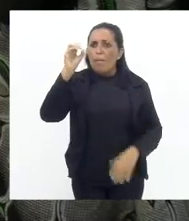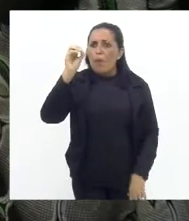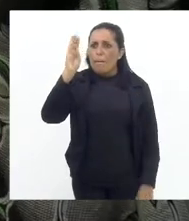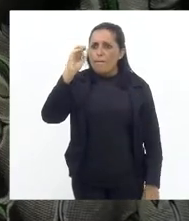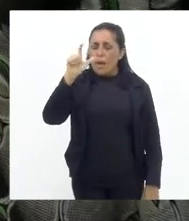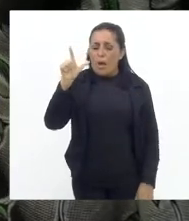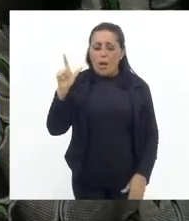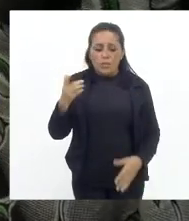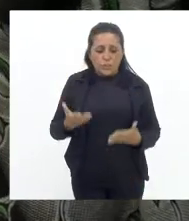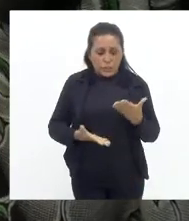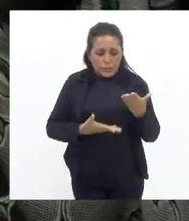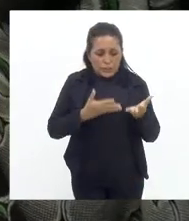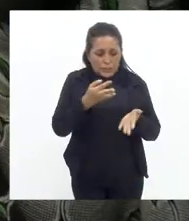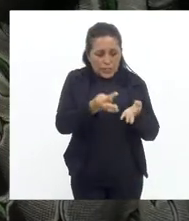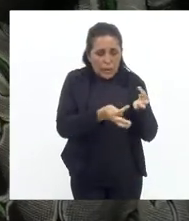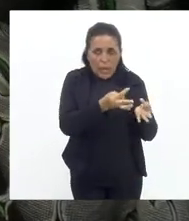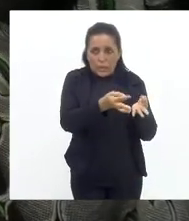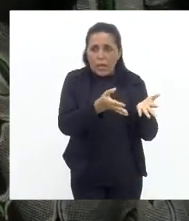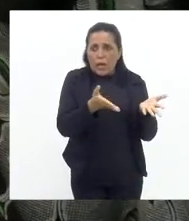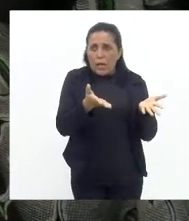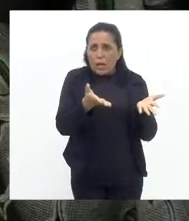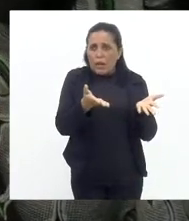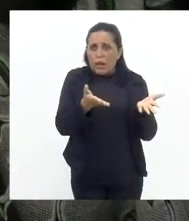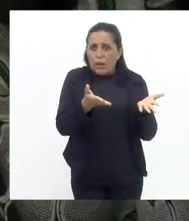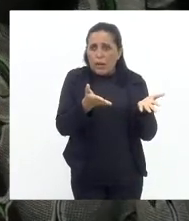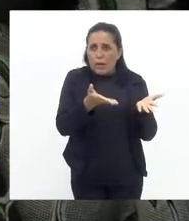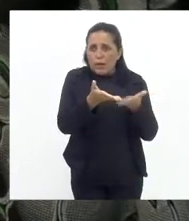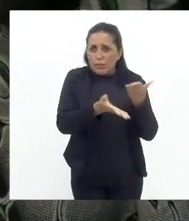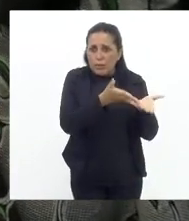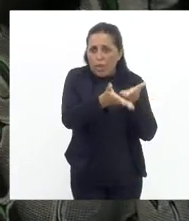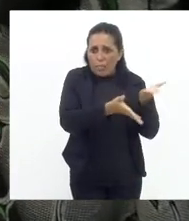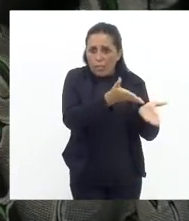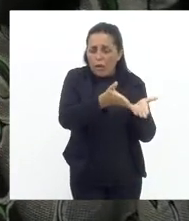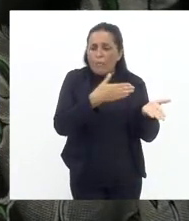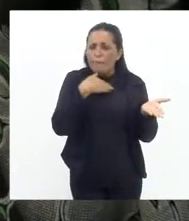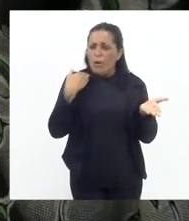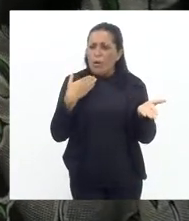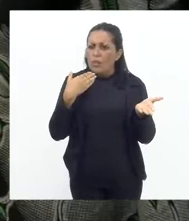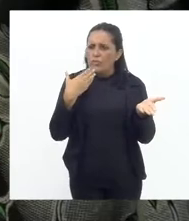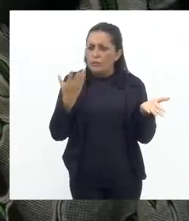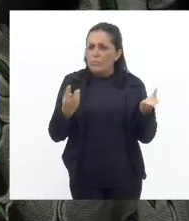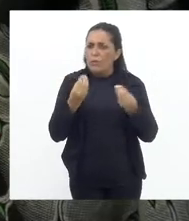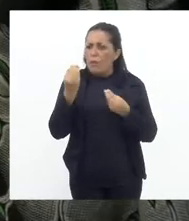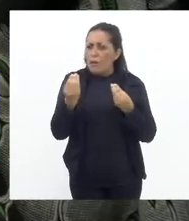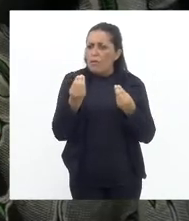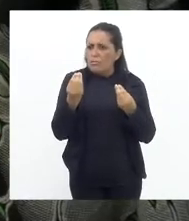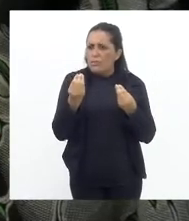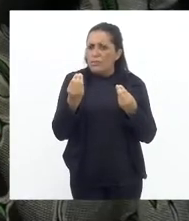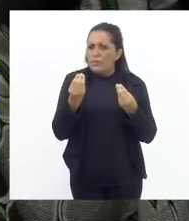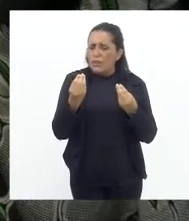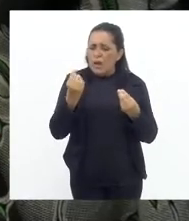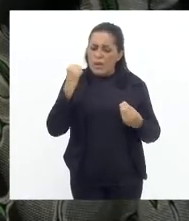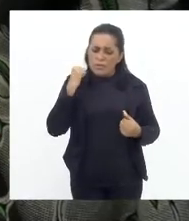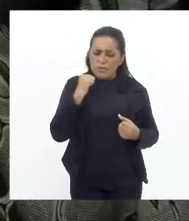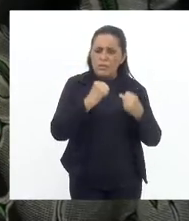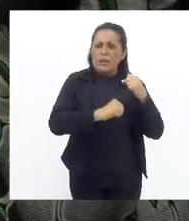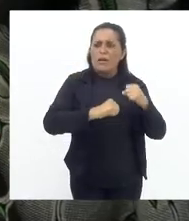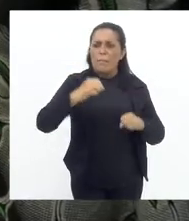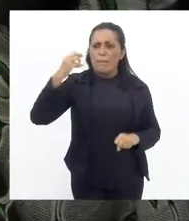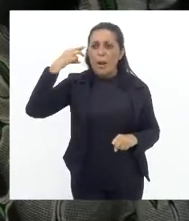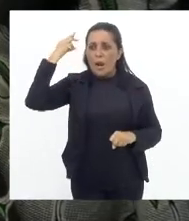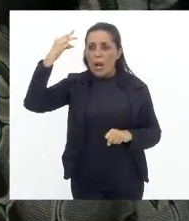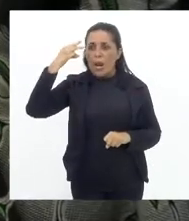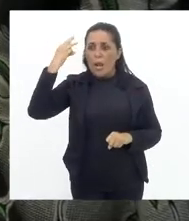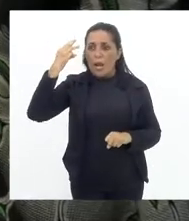trata uma morte dessa forma com vulgaridade a gente tava analisando e o assassinato de Marielle Franco foi um crime muito